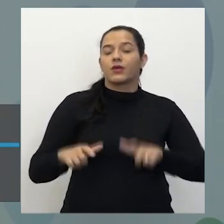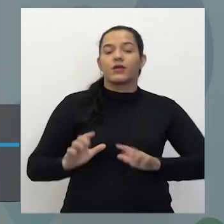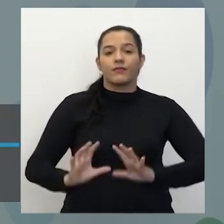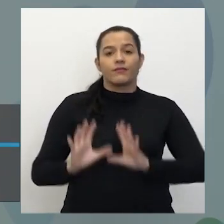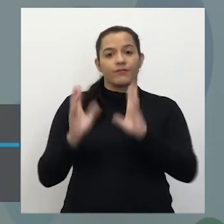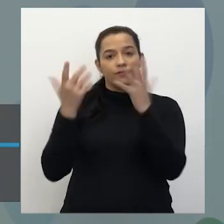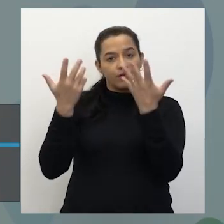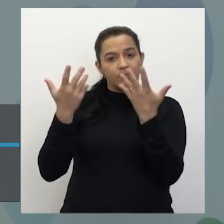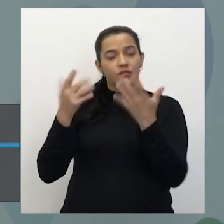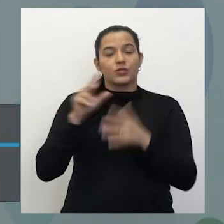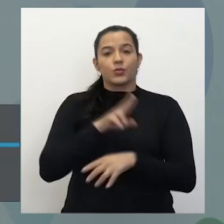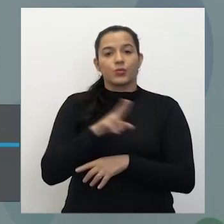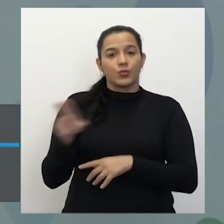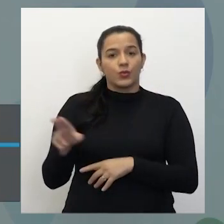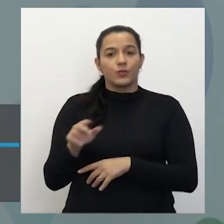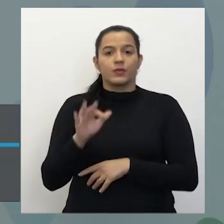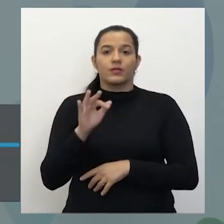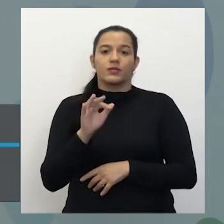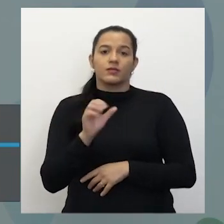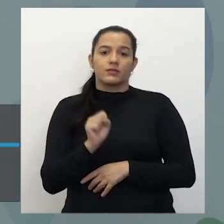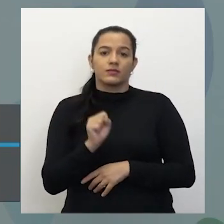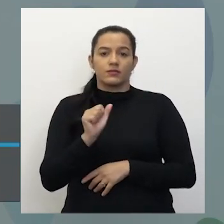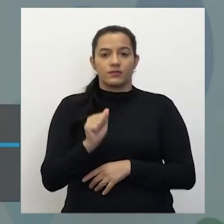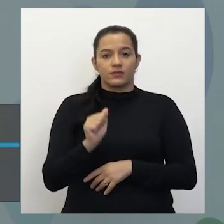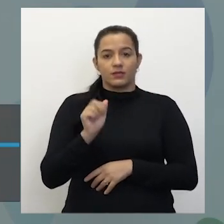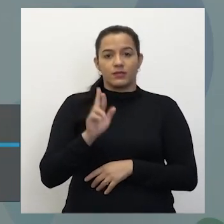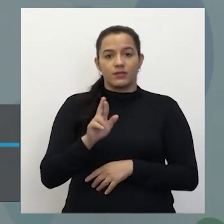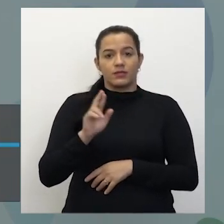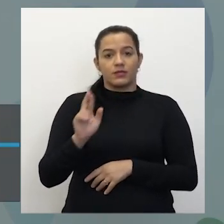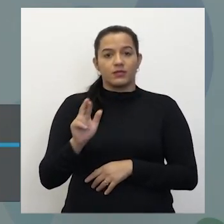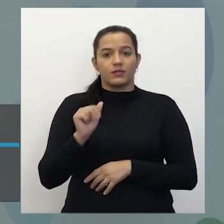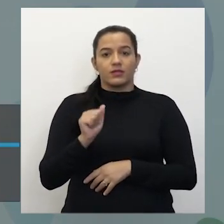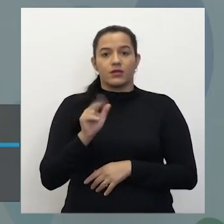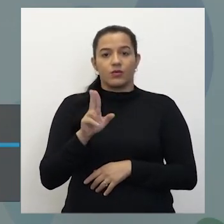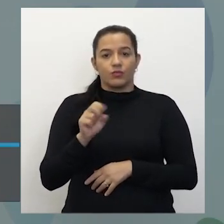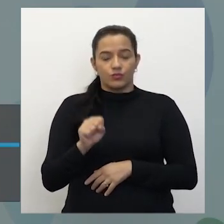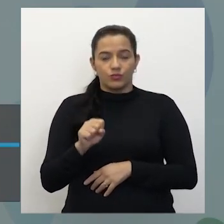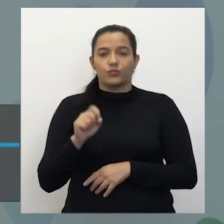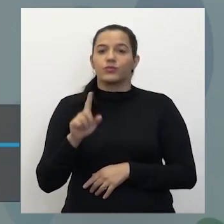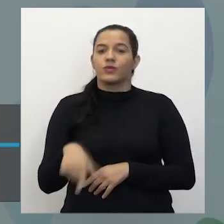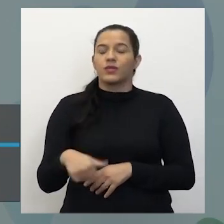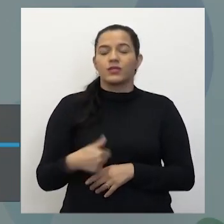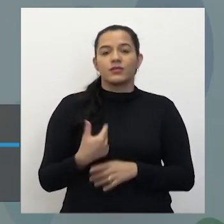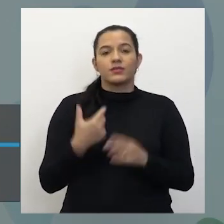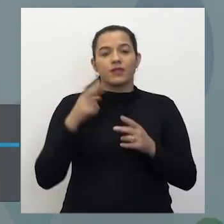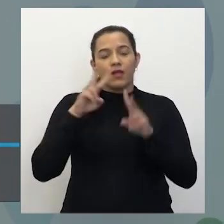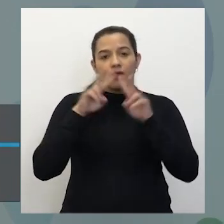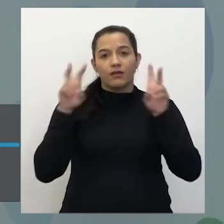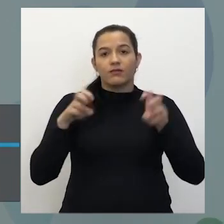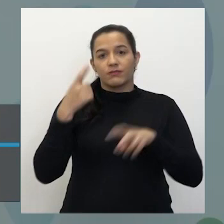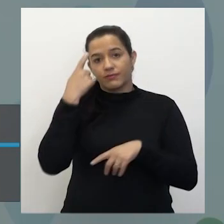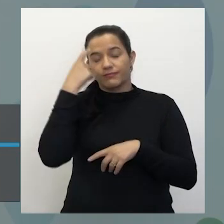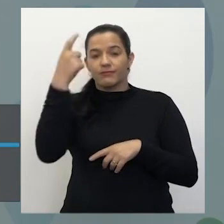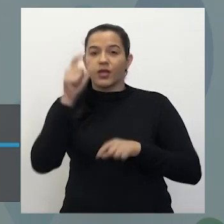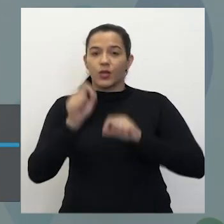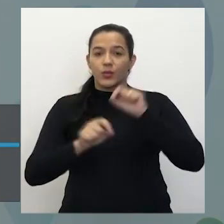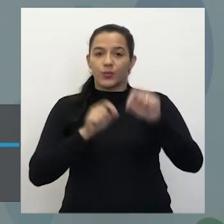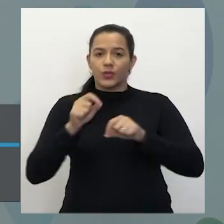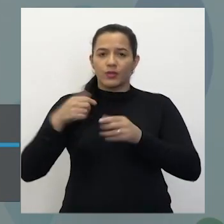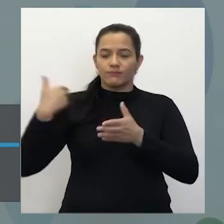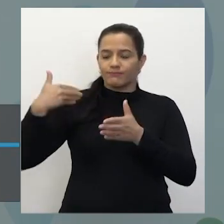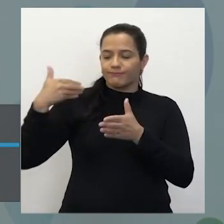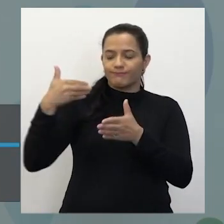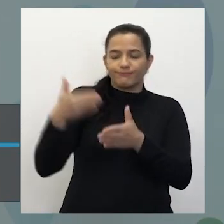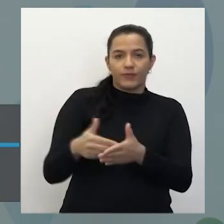de saraus. Só que os saraus não foram ideias que se perderam na história do tempo, né? Seguiram até